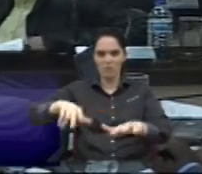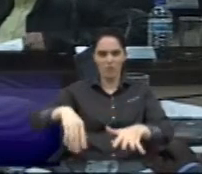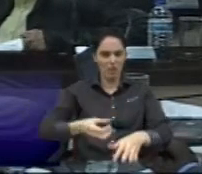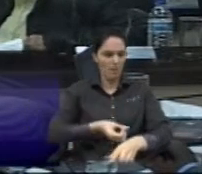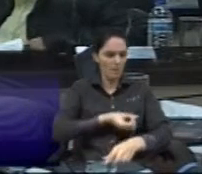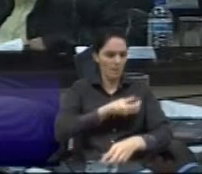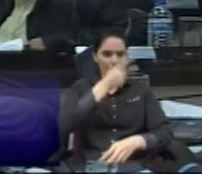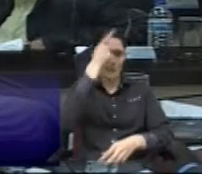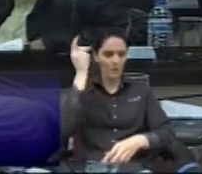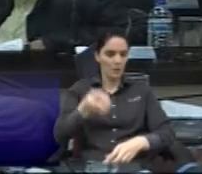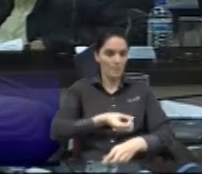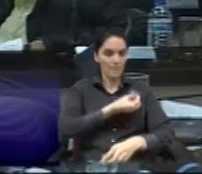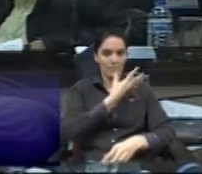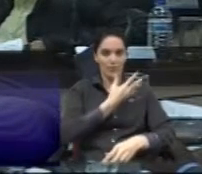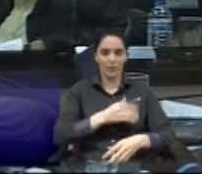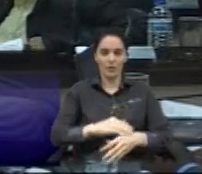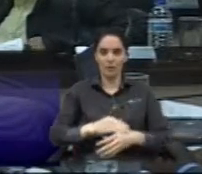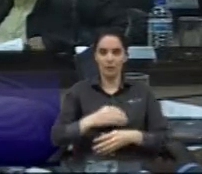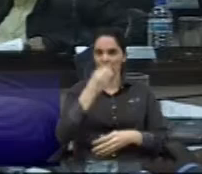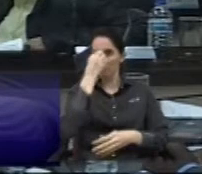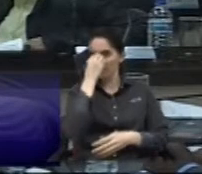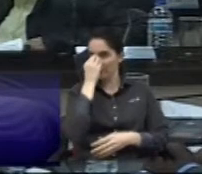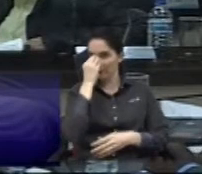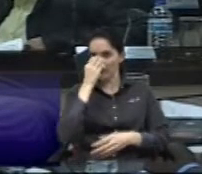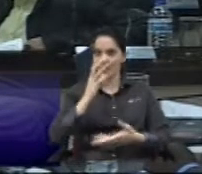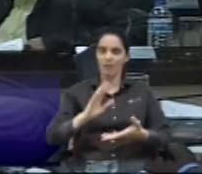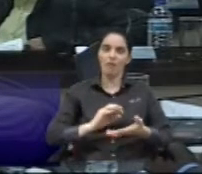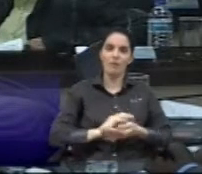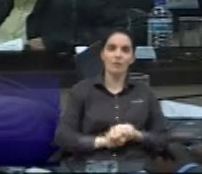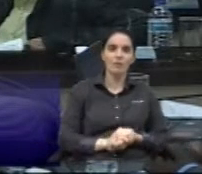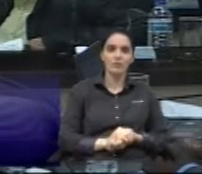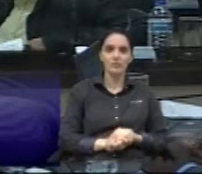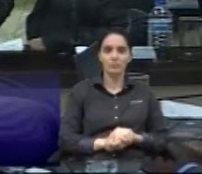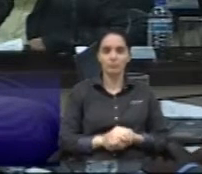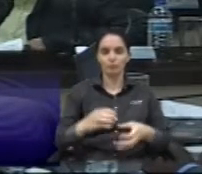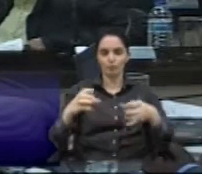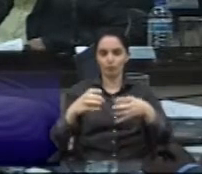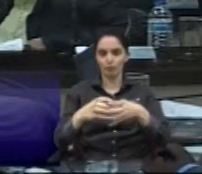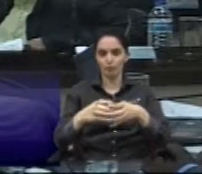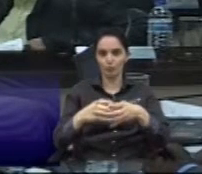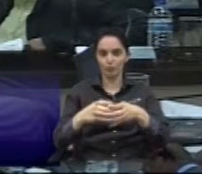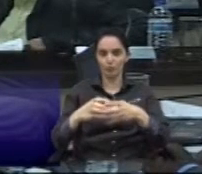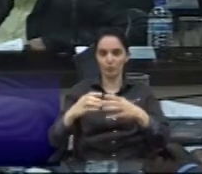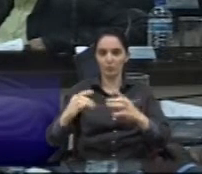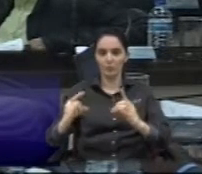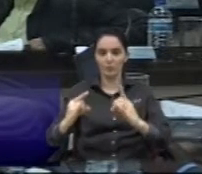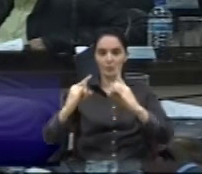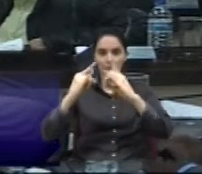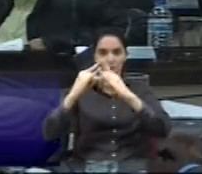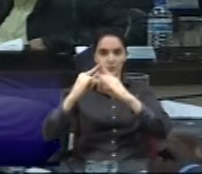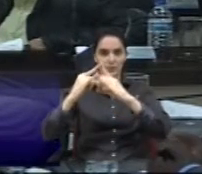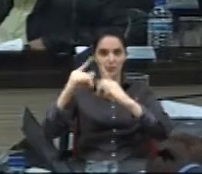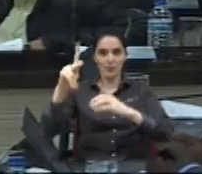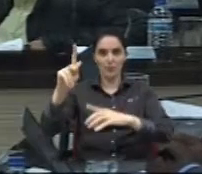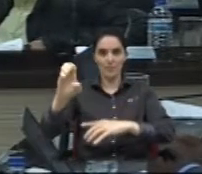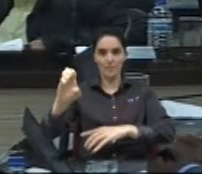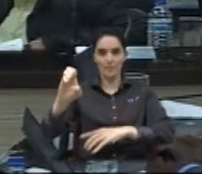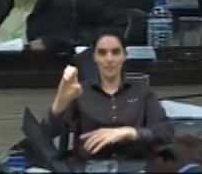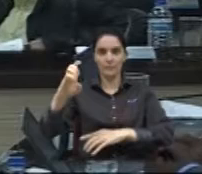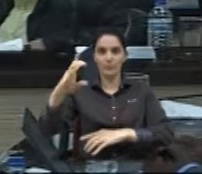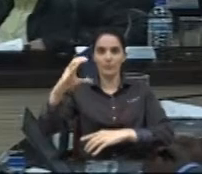poetas, palhaços da companhia de circo Pé de Cana, que é uma companhia muito conhecida de